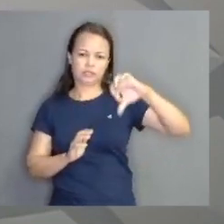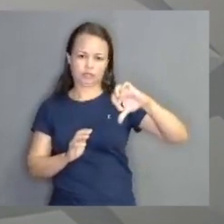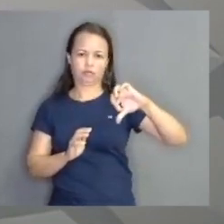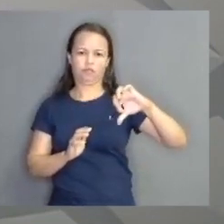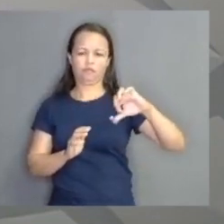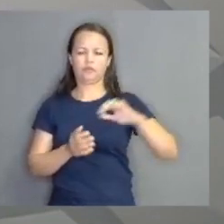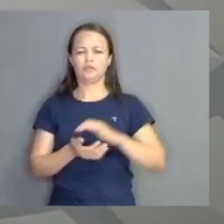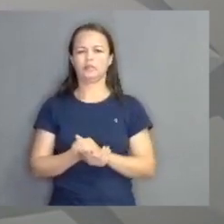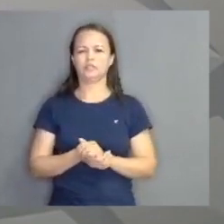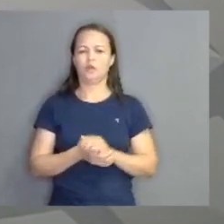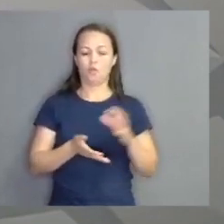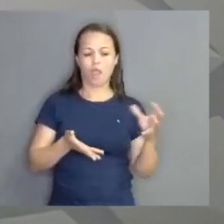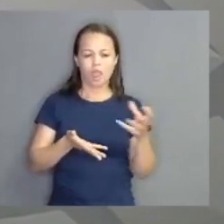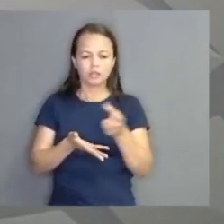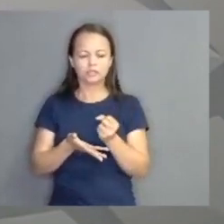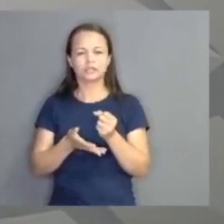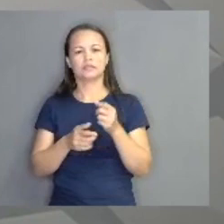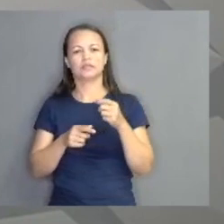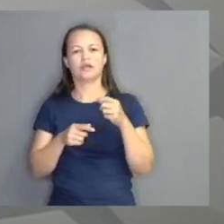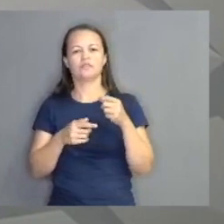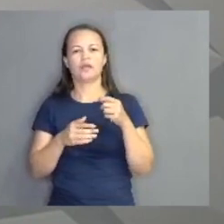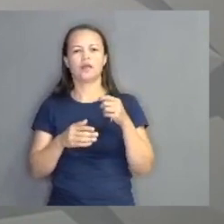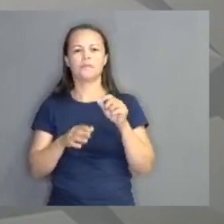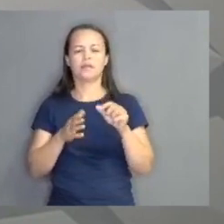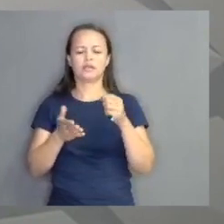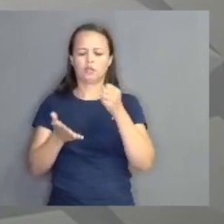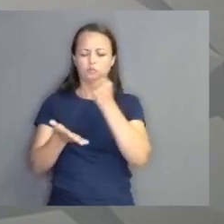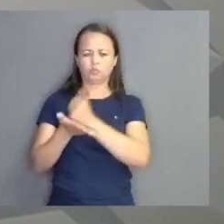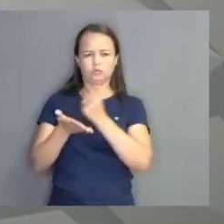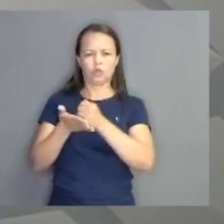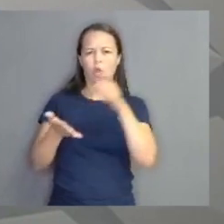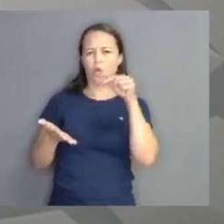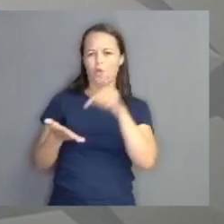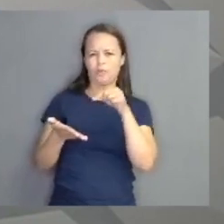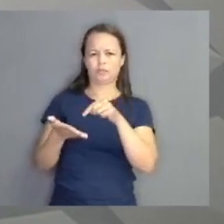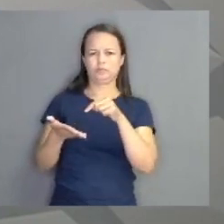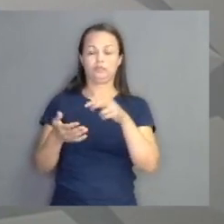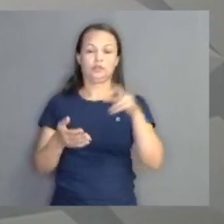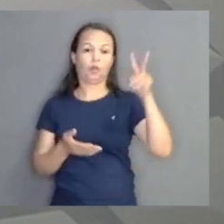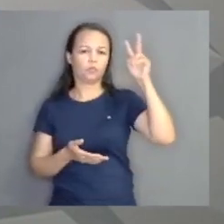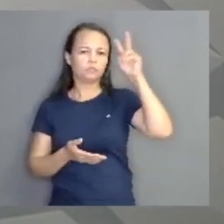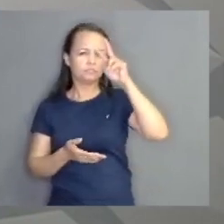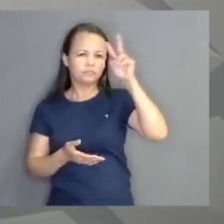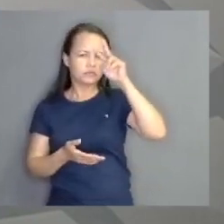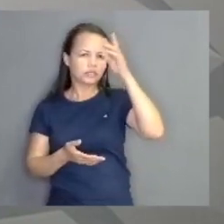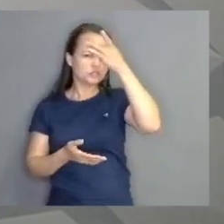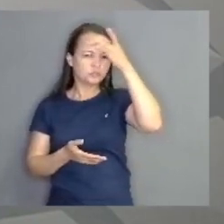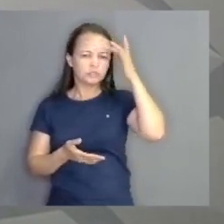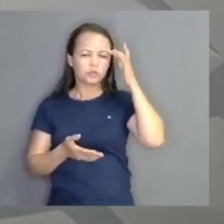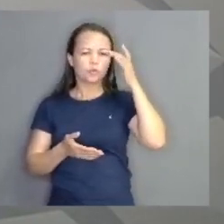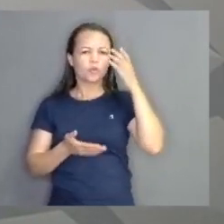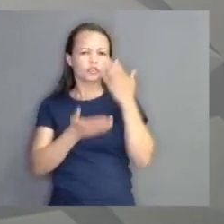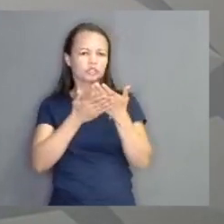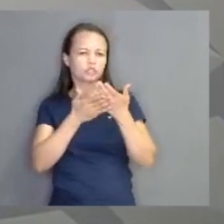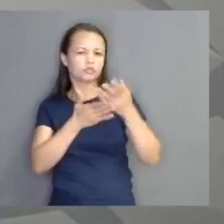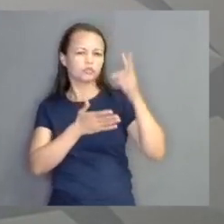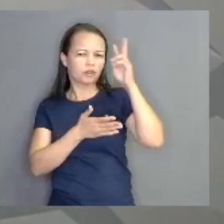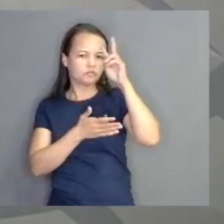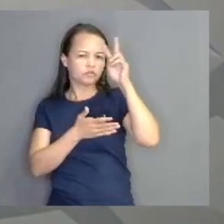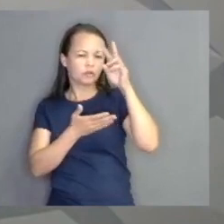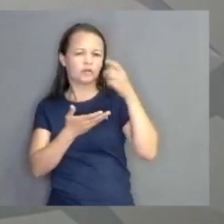antigamente resgatavam apenas o que tinha no documento. Os historiadores diziam, só é verdade o que está